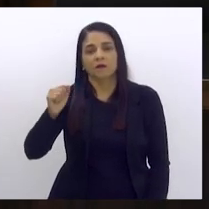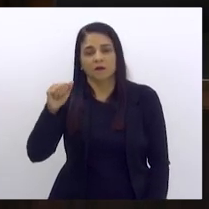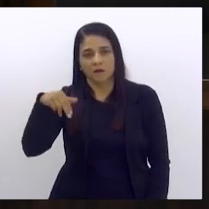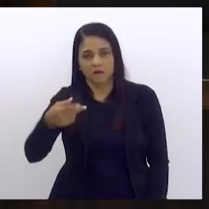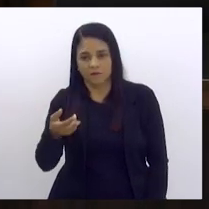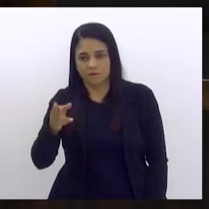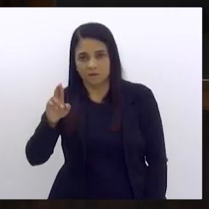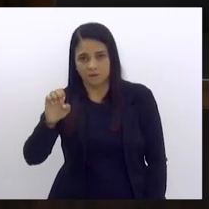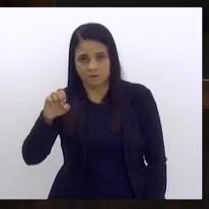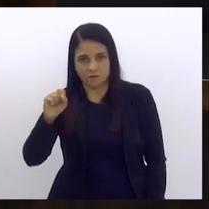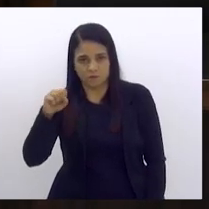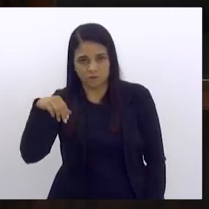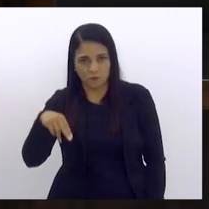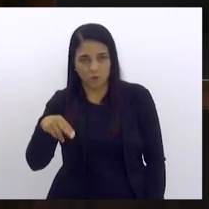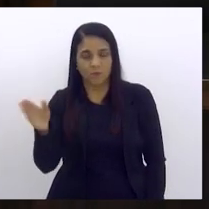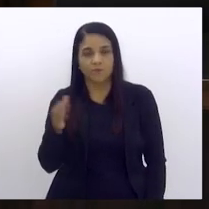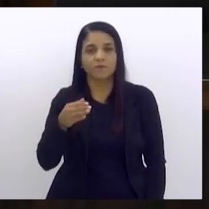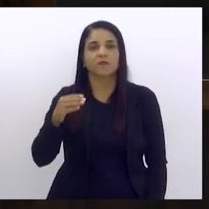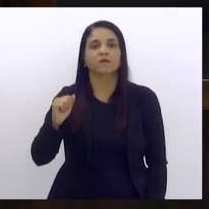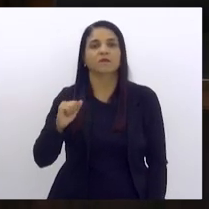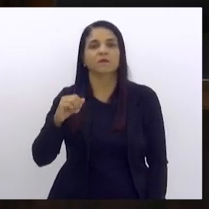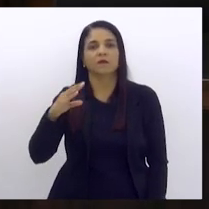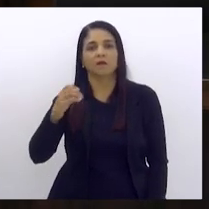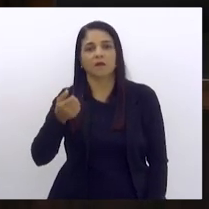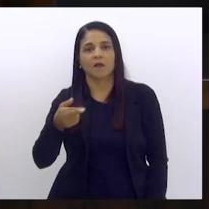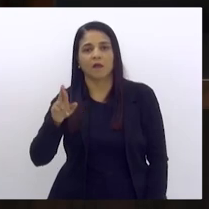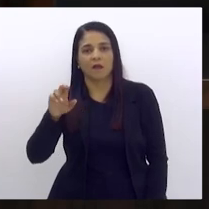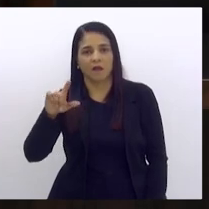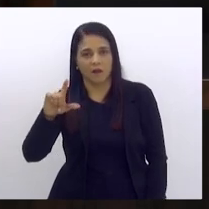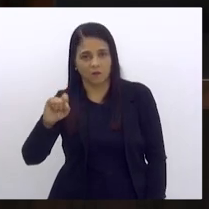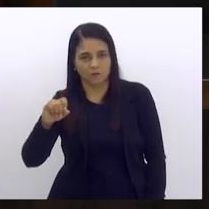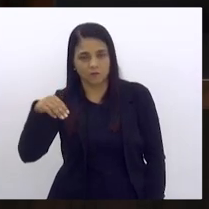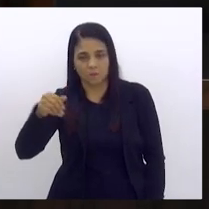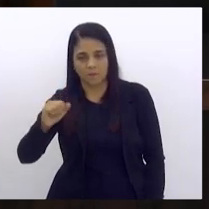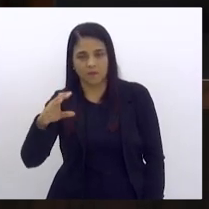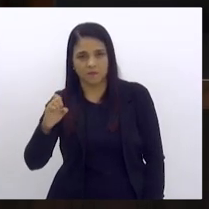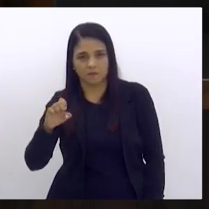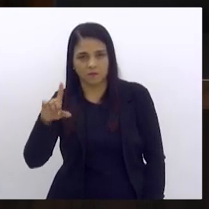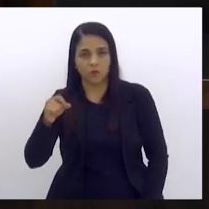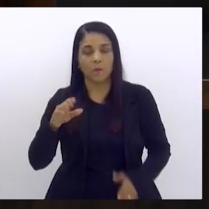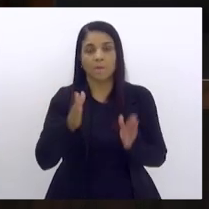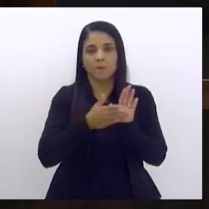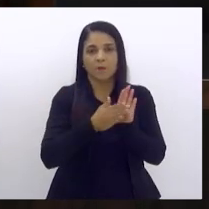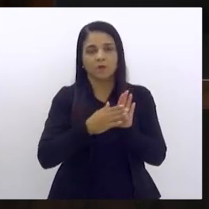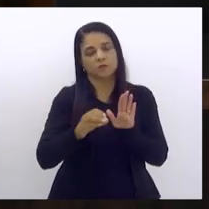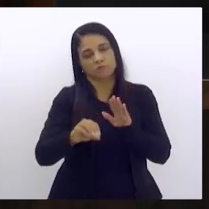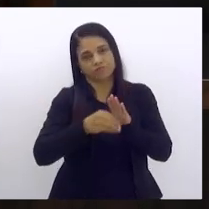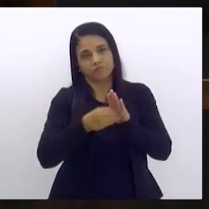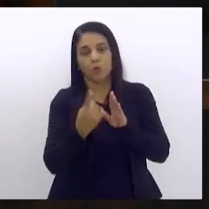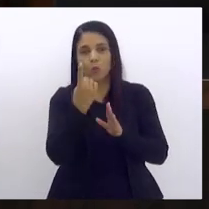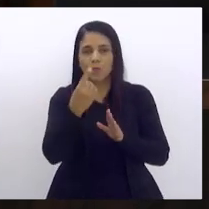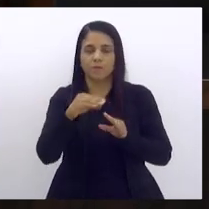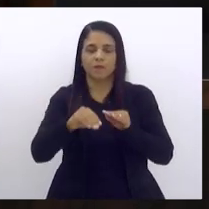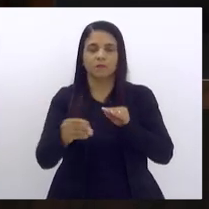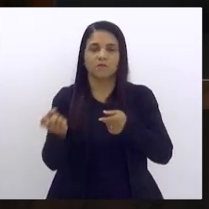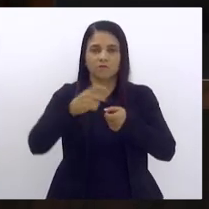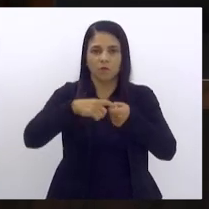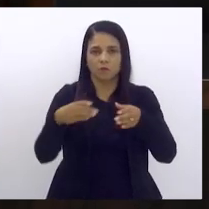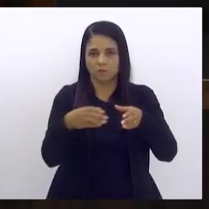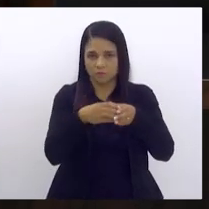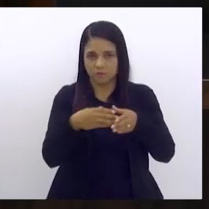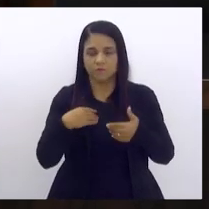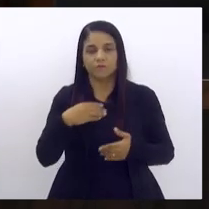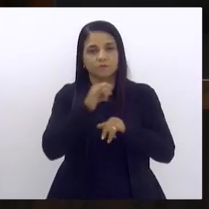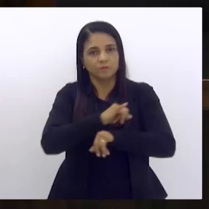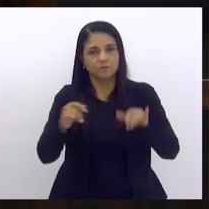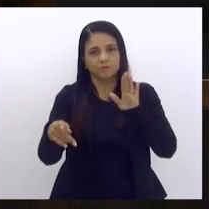discussão. Não havendo o que querem discutir, encerrada a discussão, a presente proposta recebeu uma emenda e retorna às comissões. Anuncio